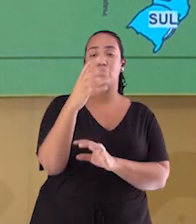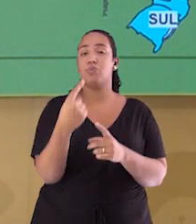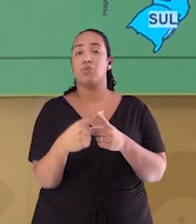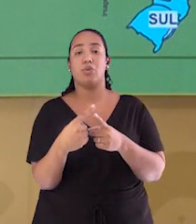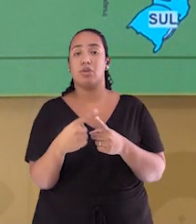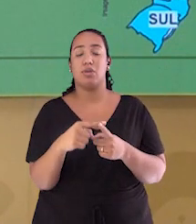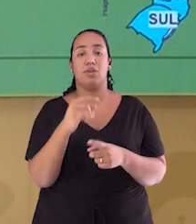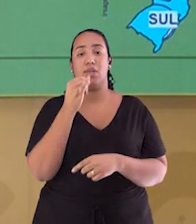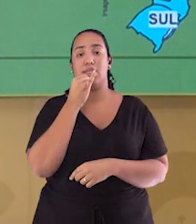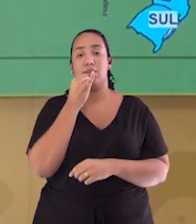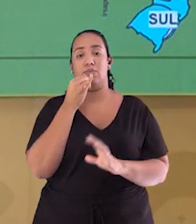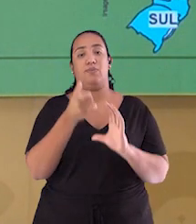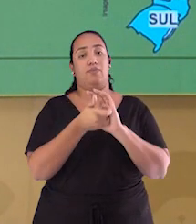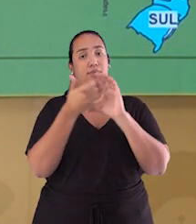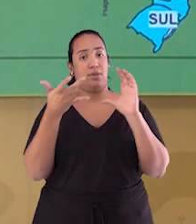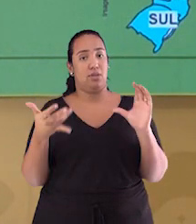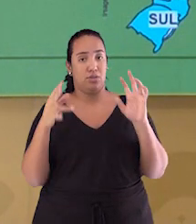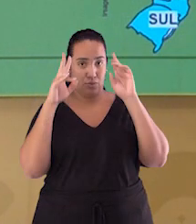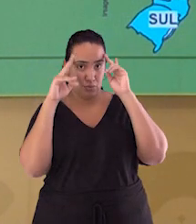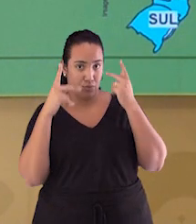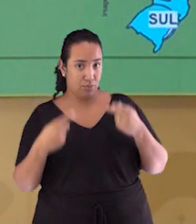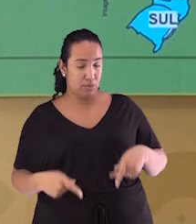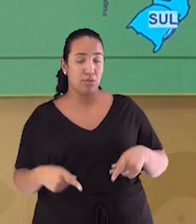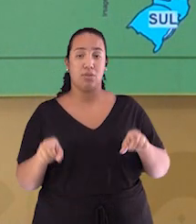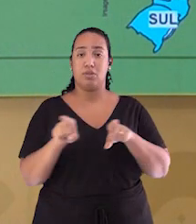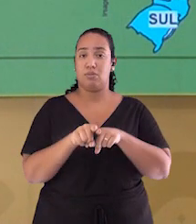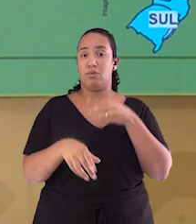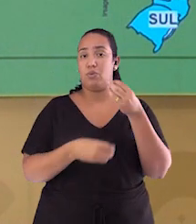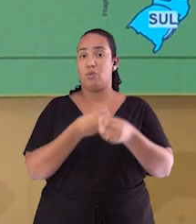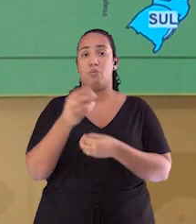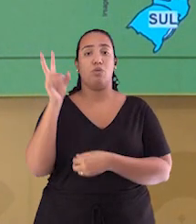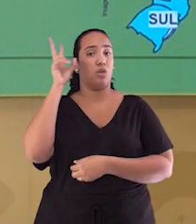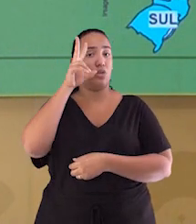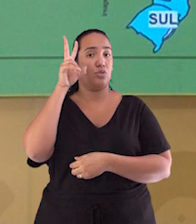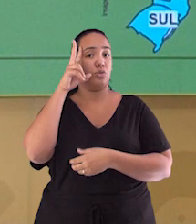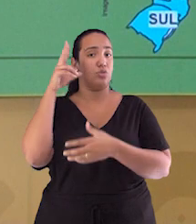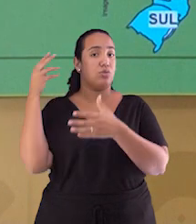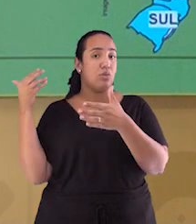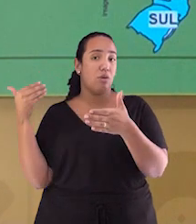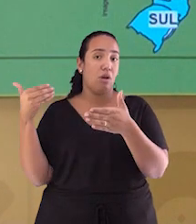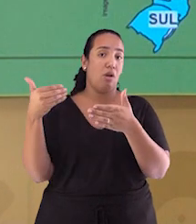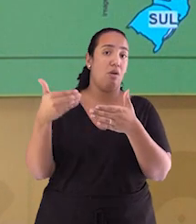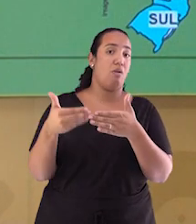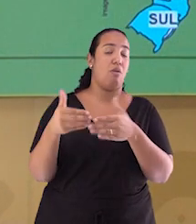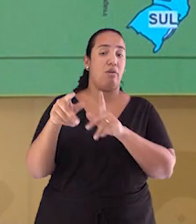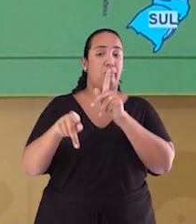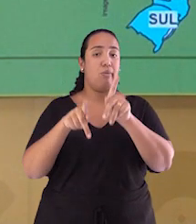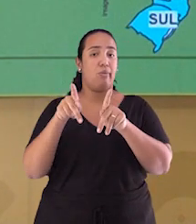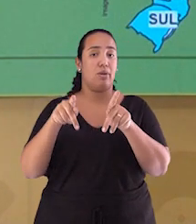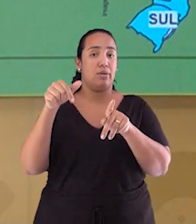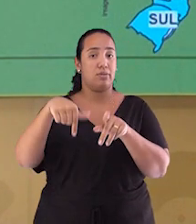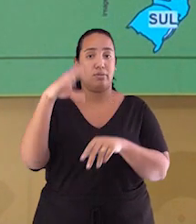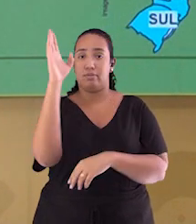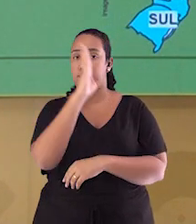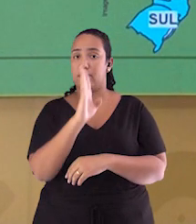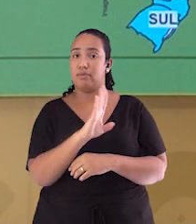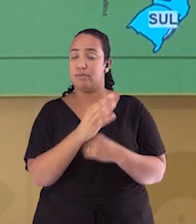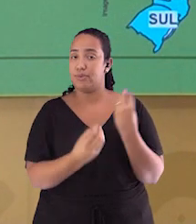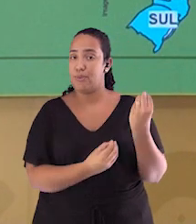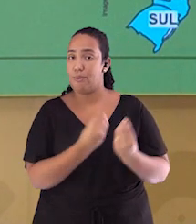conta aspectos humanos e o processo de formação histórico dos territórios e urbanização do